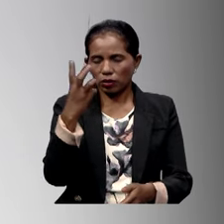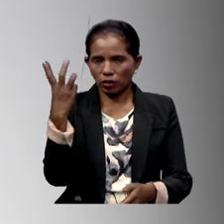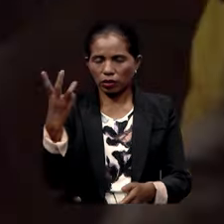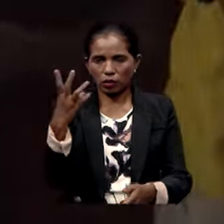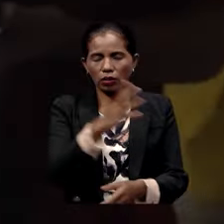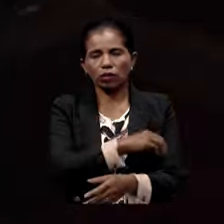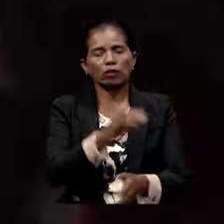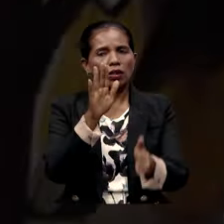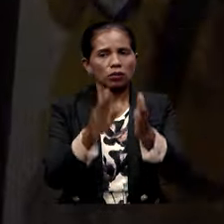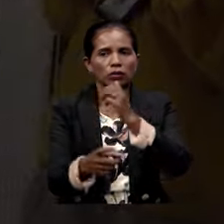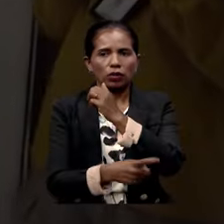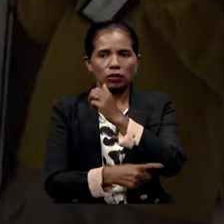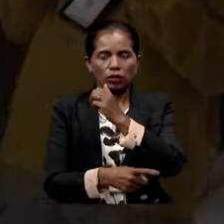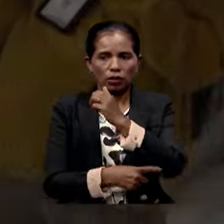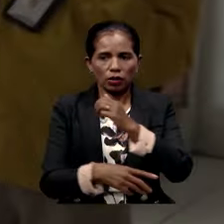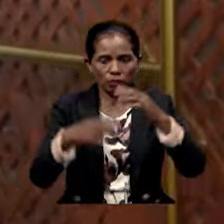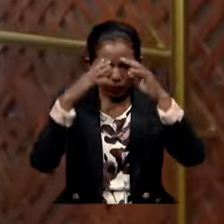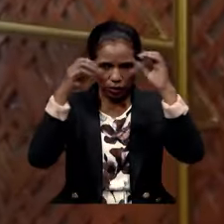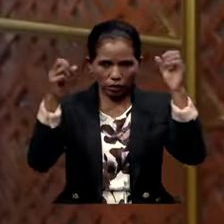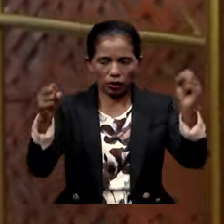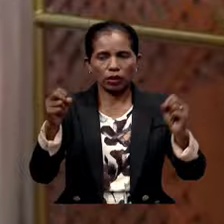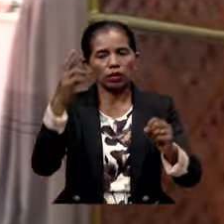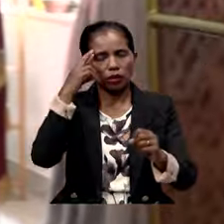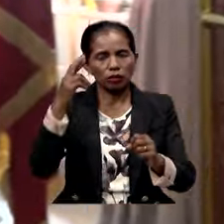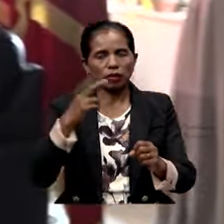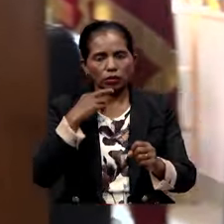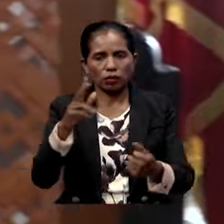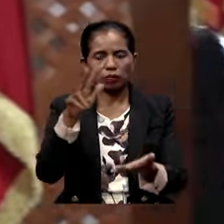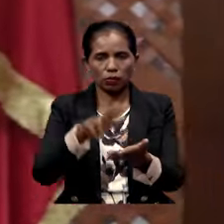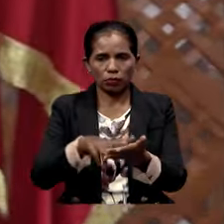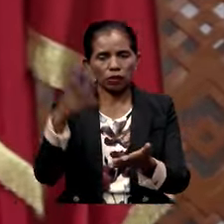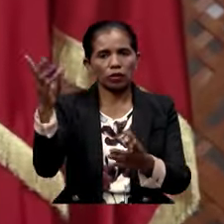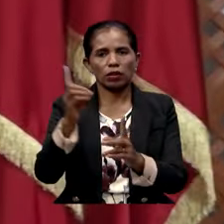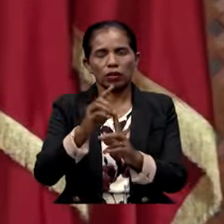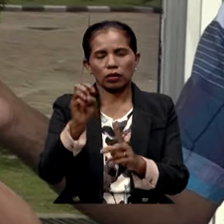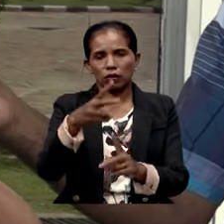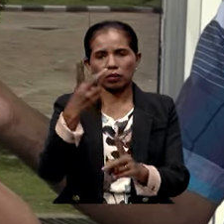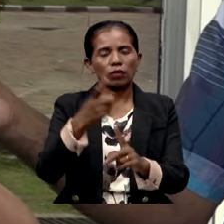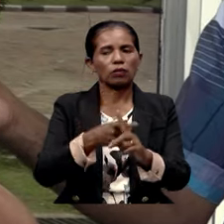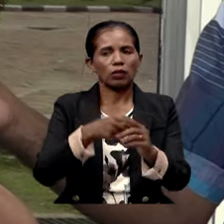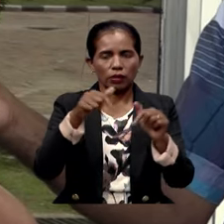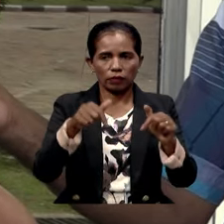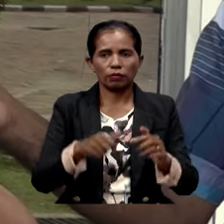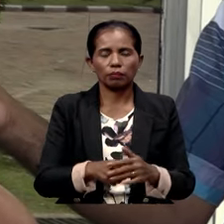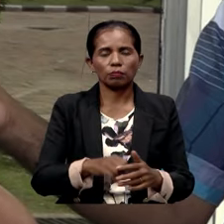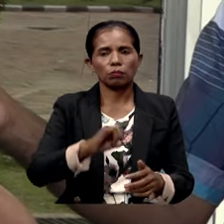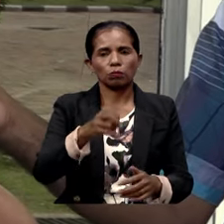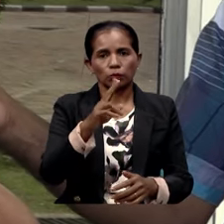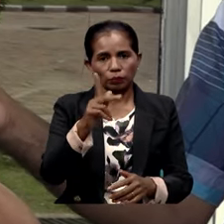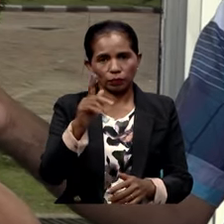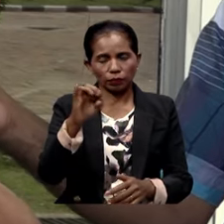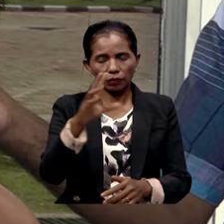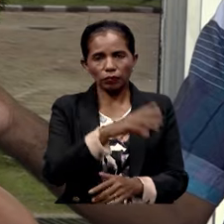comutação pena no indulto, de bem mac presidente da República José Ramos Horta promulga na e a Loron San Resin Rua Fulane. Joaquim explica,